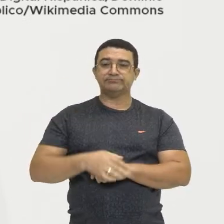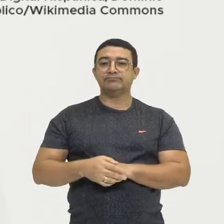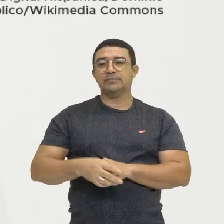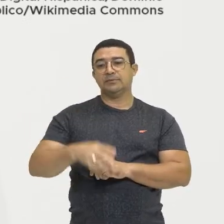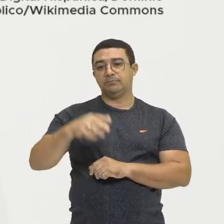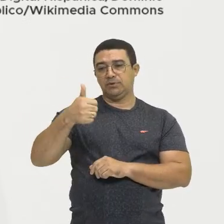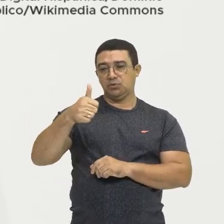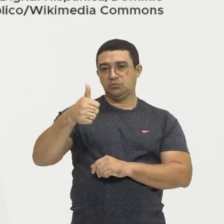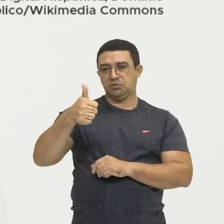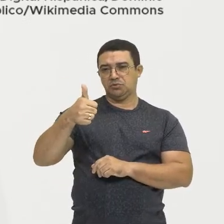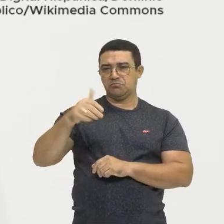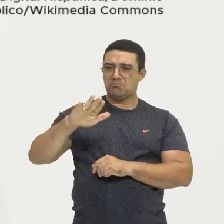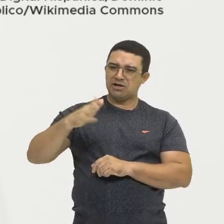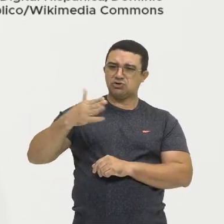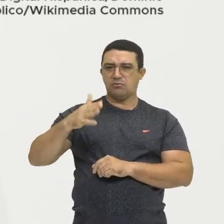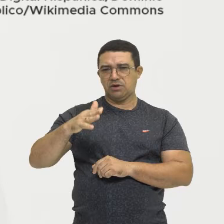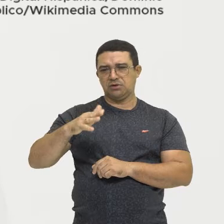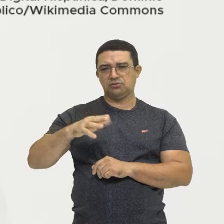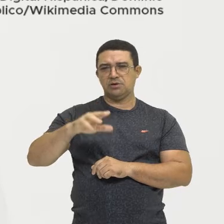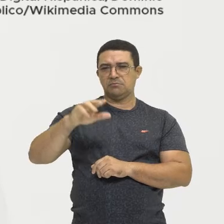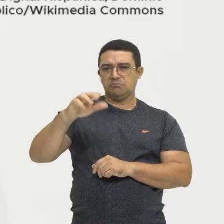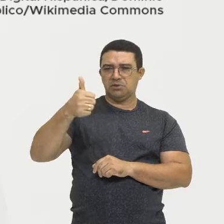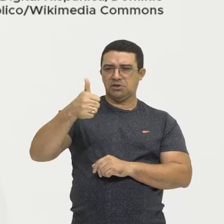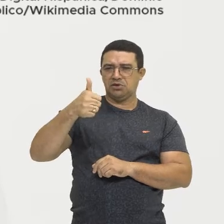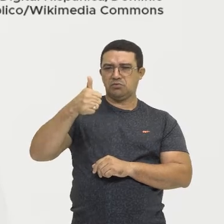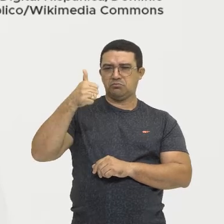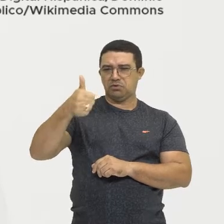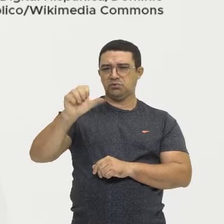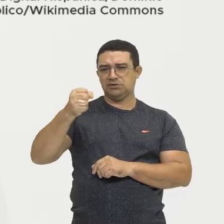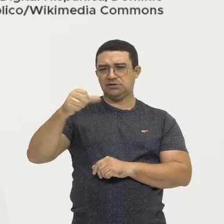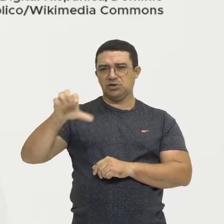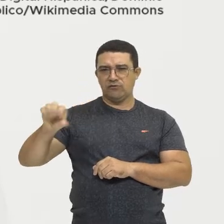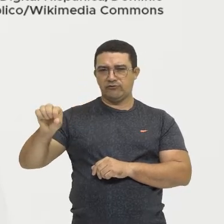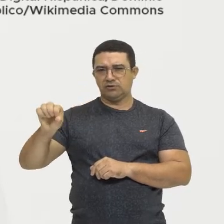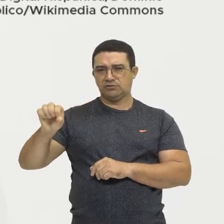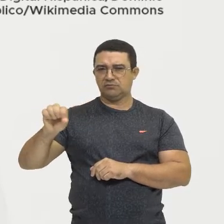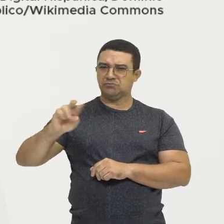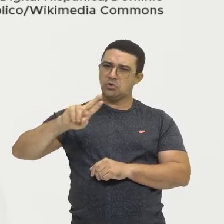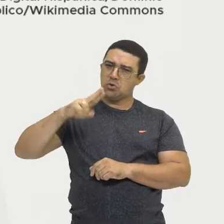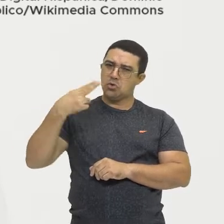Olha, a data não é muito precisa, mas fica entre essas duas aí.